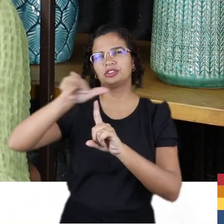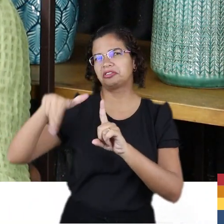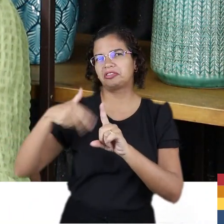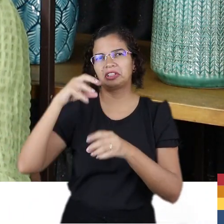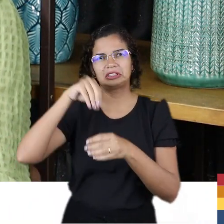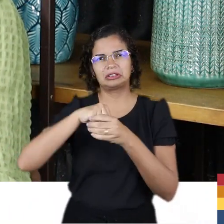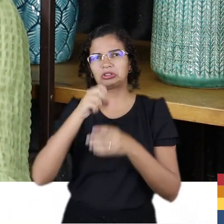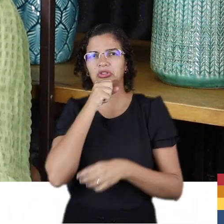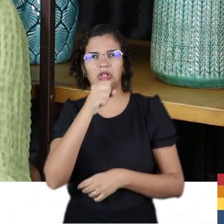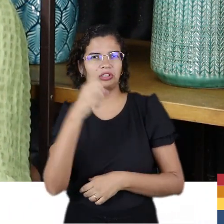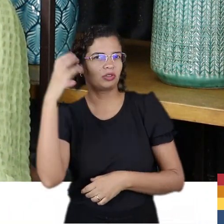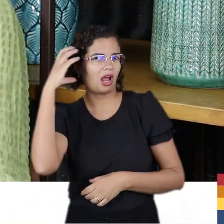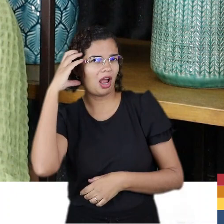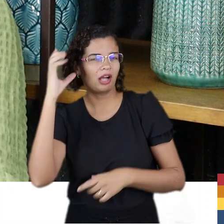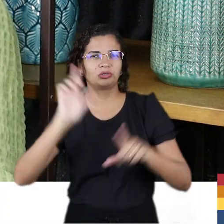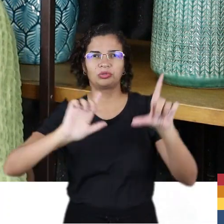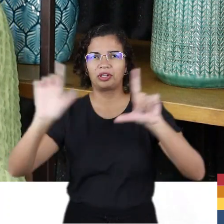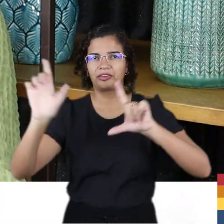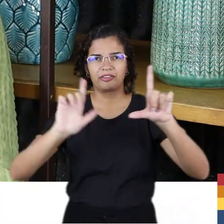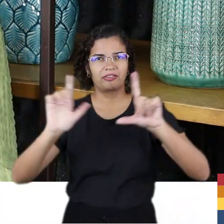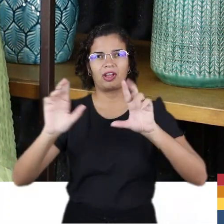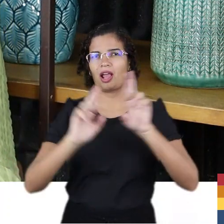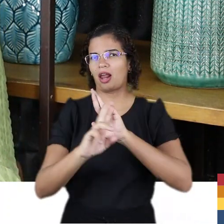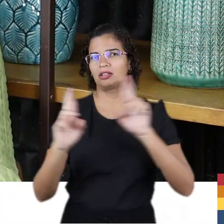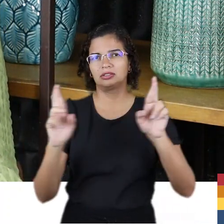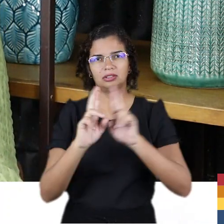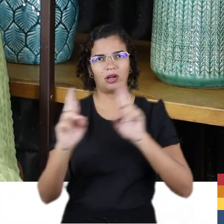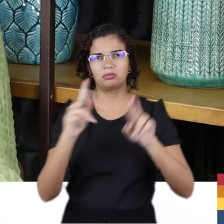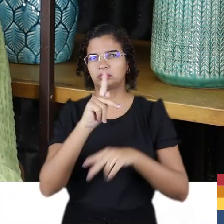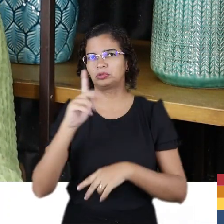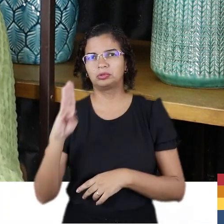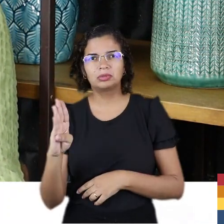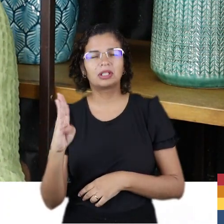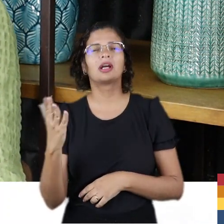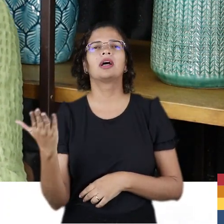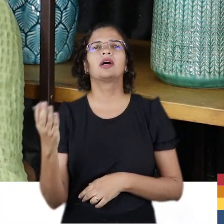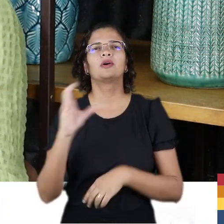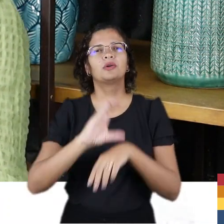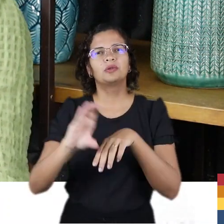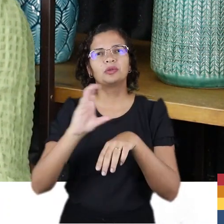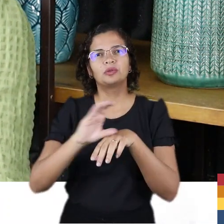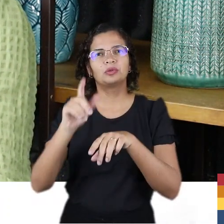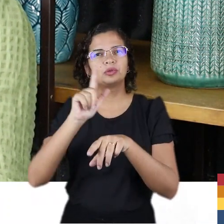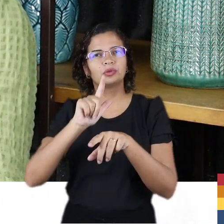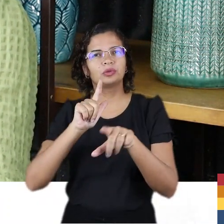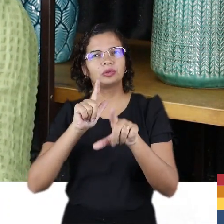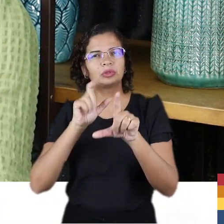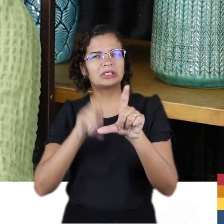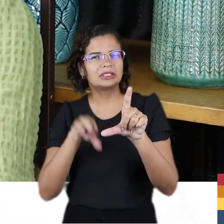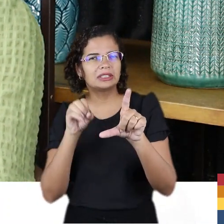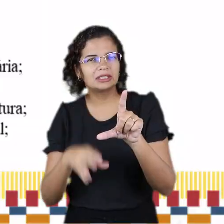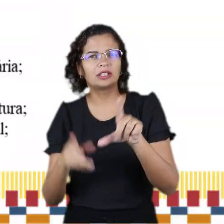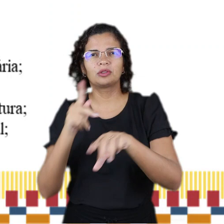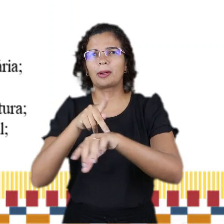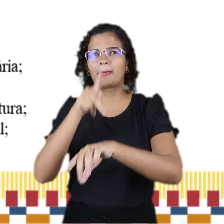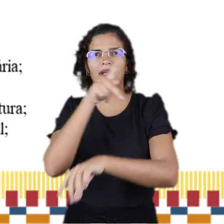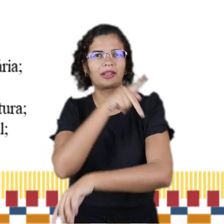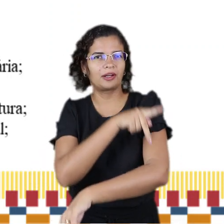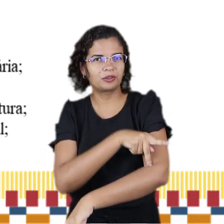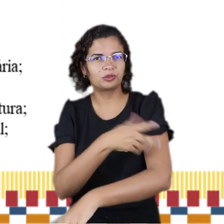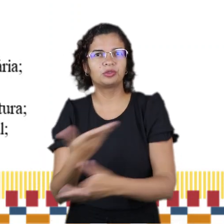aprofundar e buscar. Assim, no itinerário formativo de ciências exatas, tecnológicas e da terra, a gente traz aí alguns